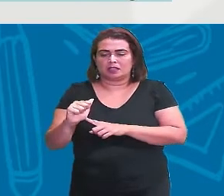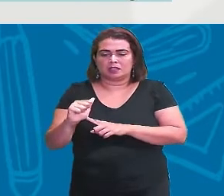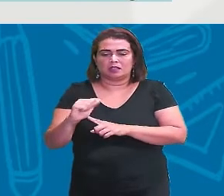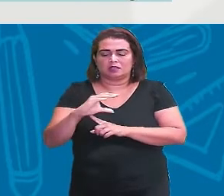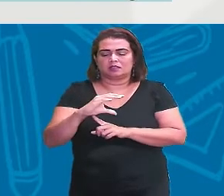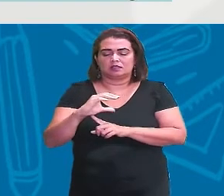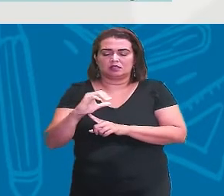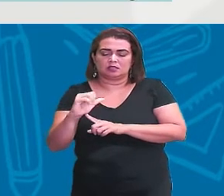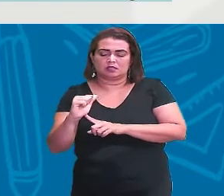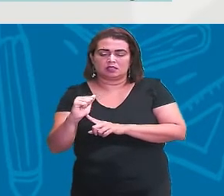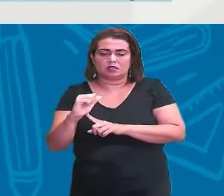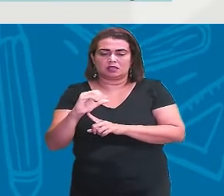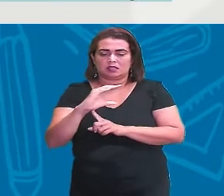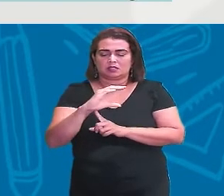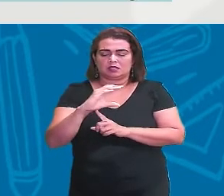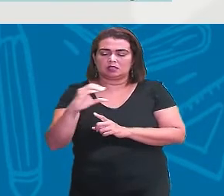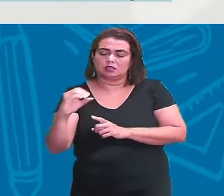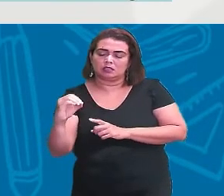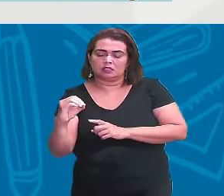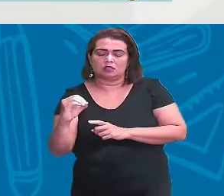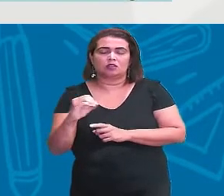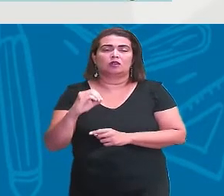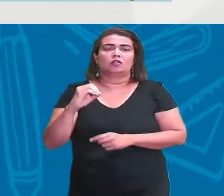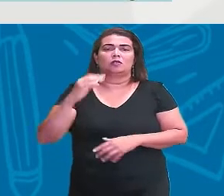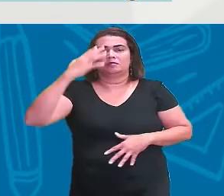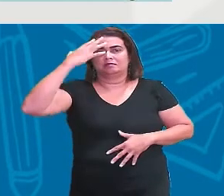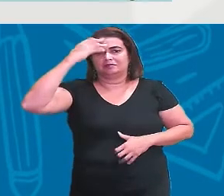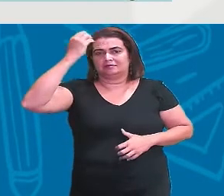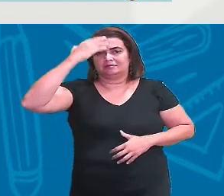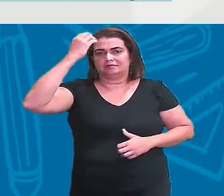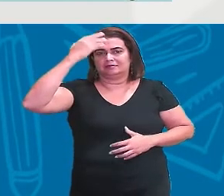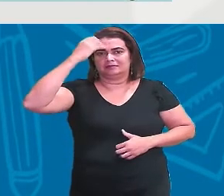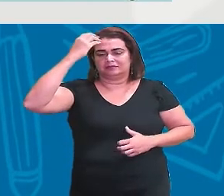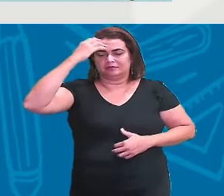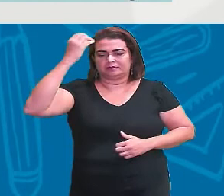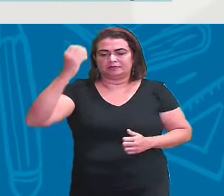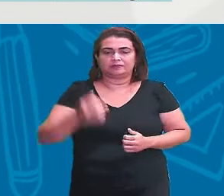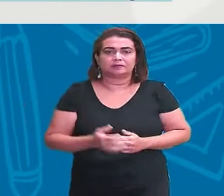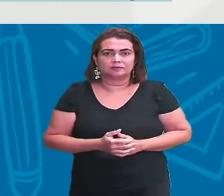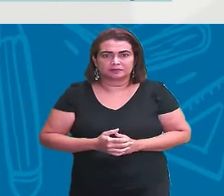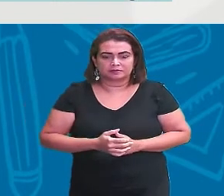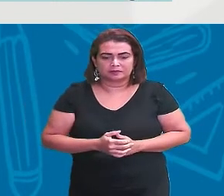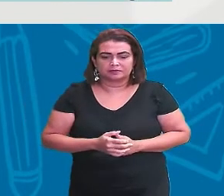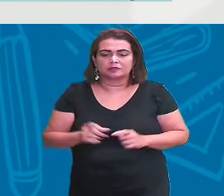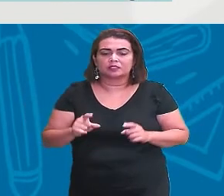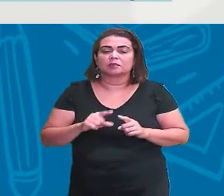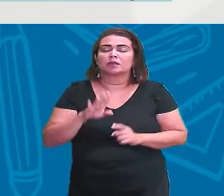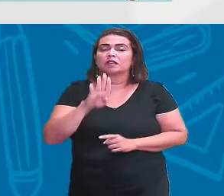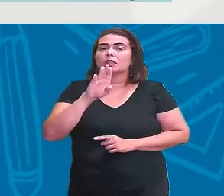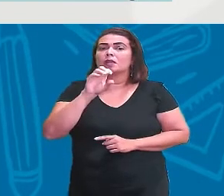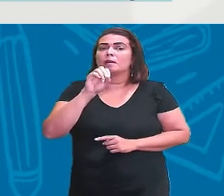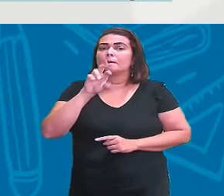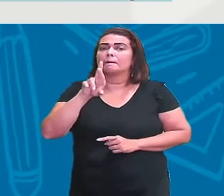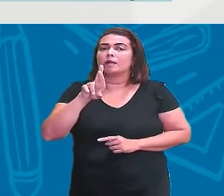C com A e o C com O. Macaco. Temos também a